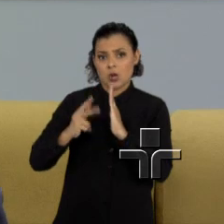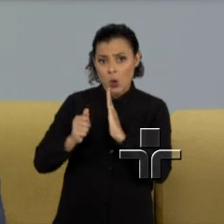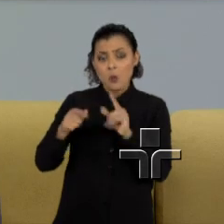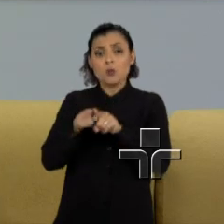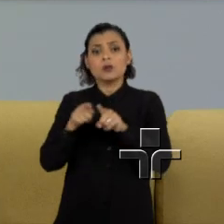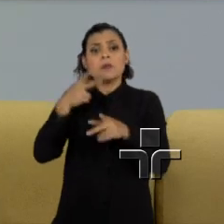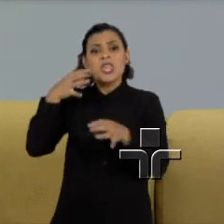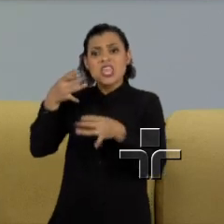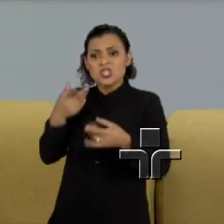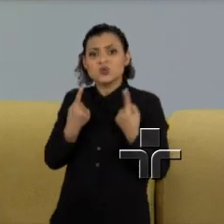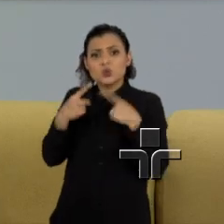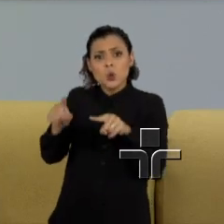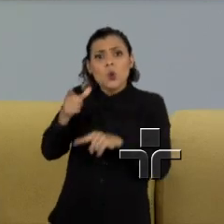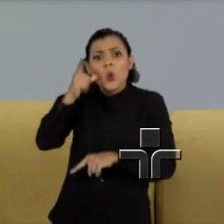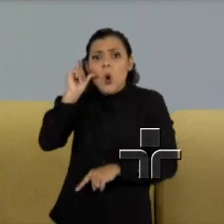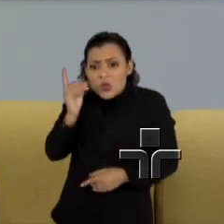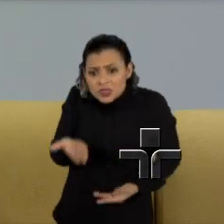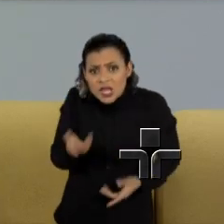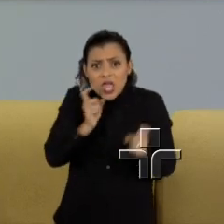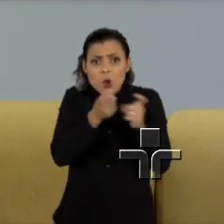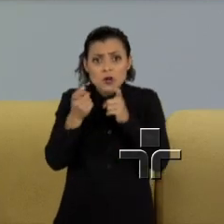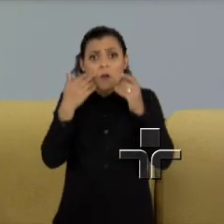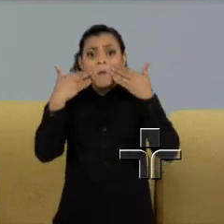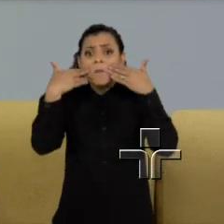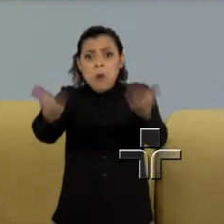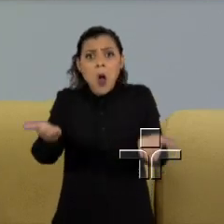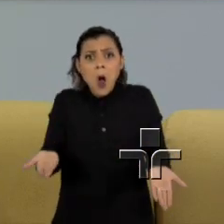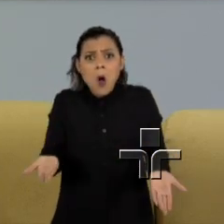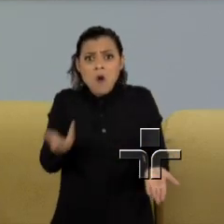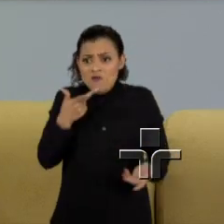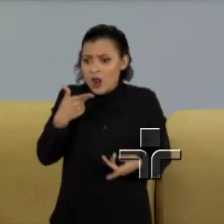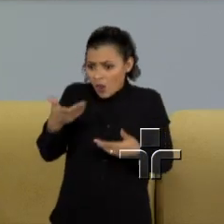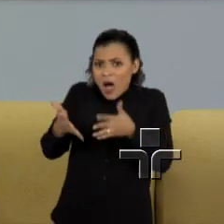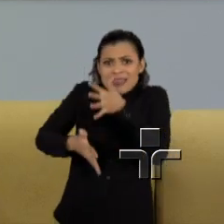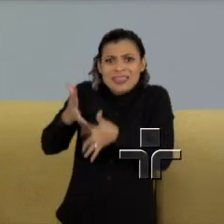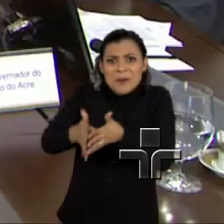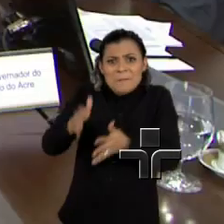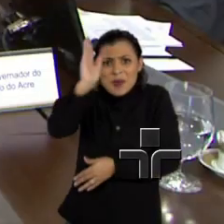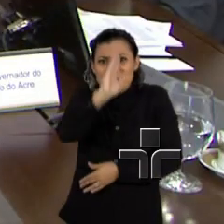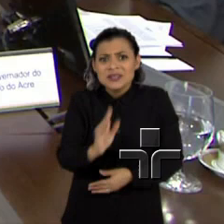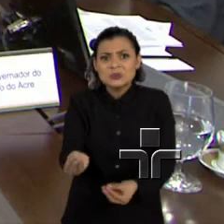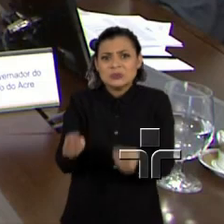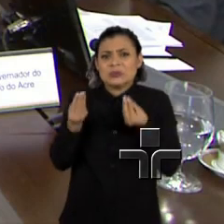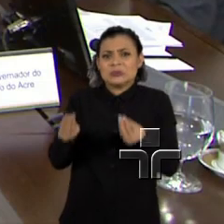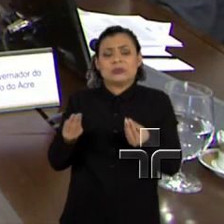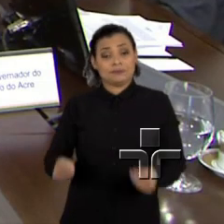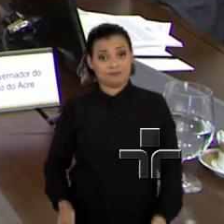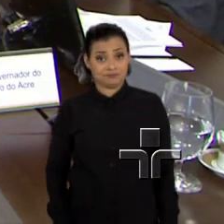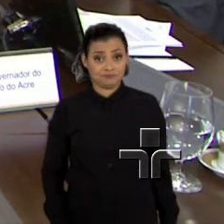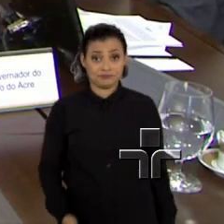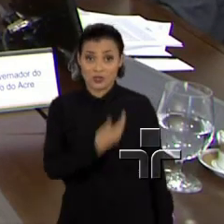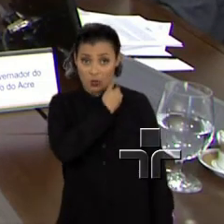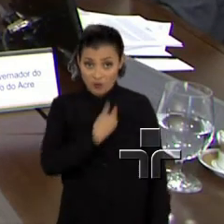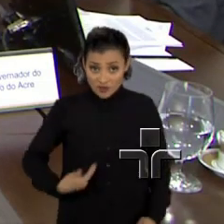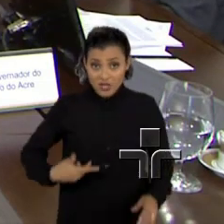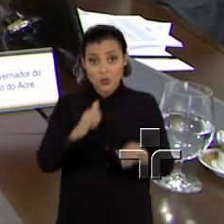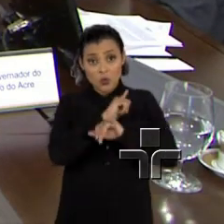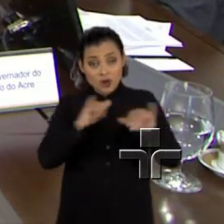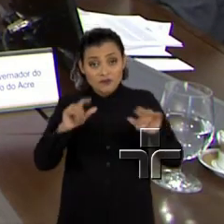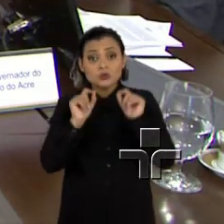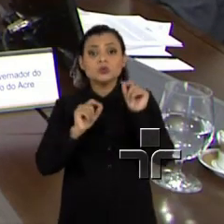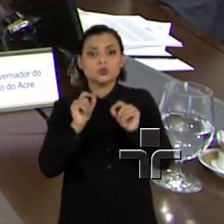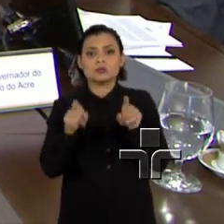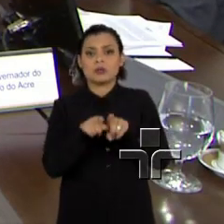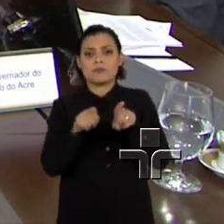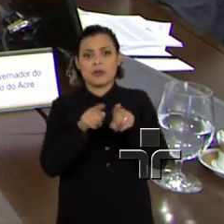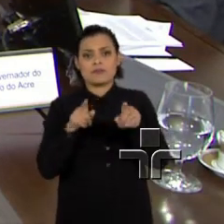ontem durante a reunião com os governadores dos estados que compõem a Amazônia Legal. Aos governadores, Bolsonaro disse que vai enviar ao